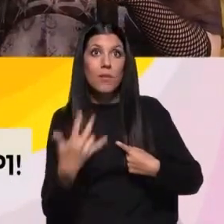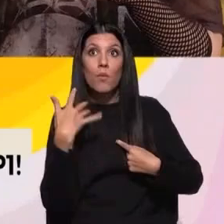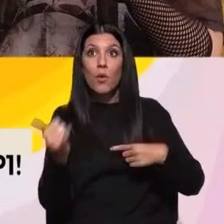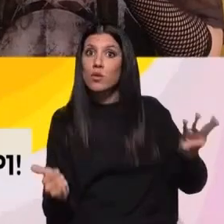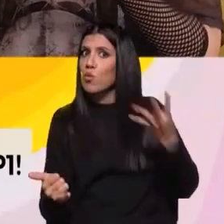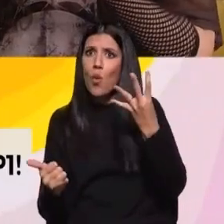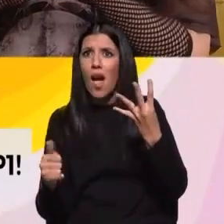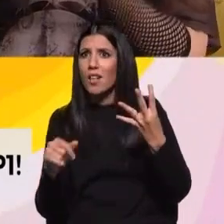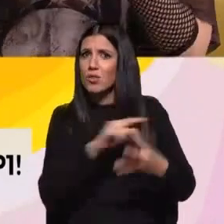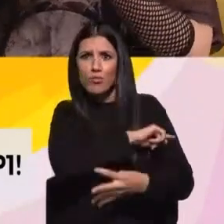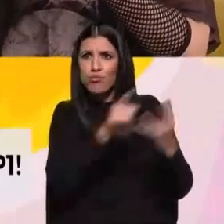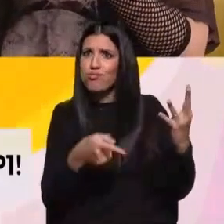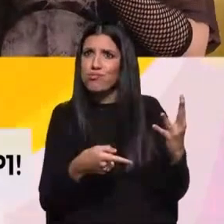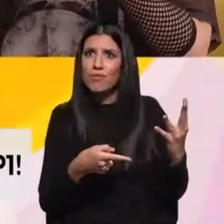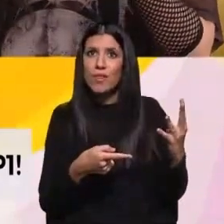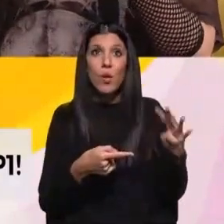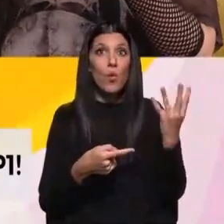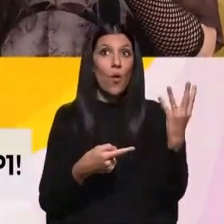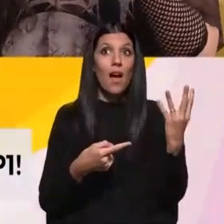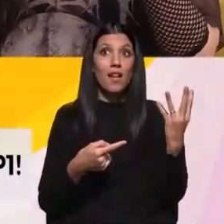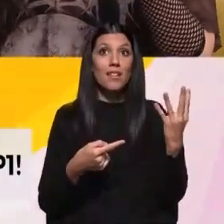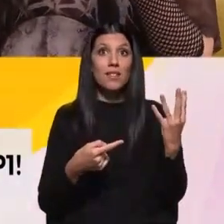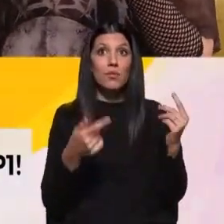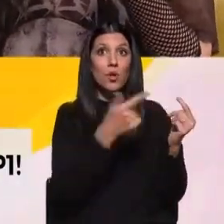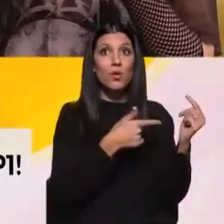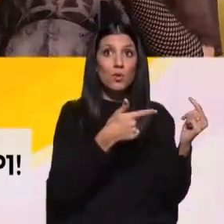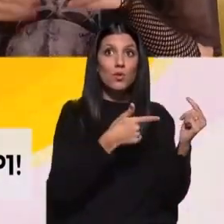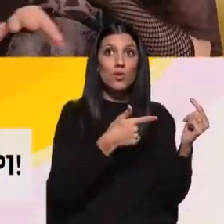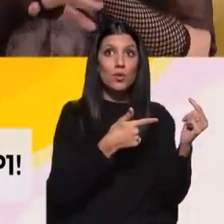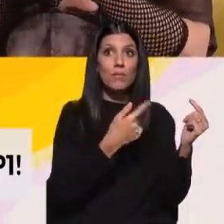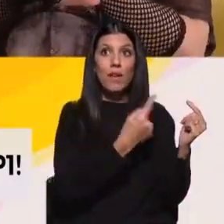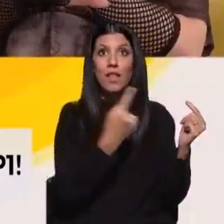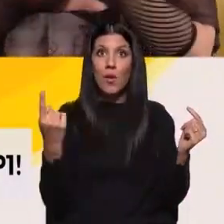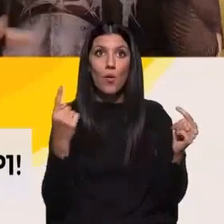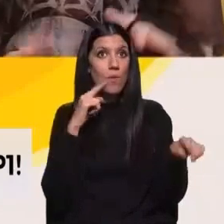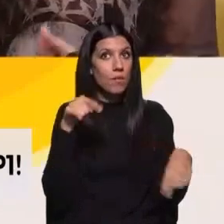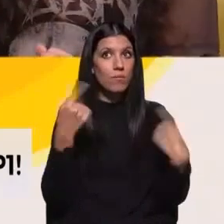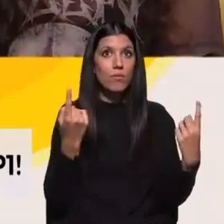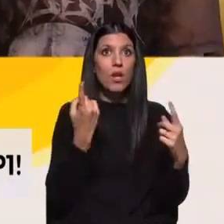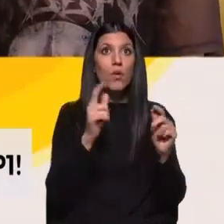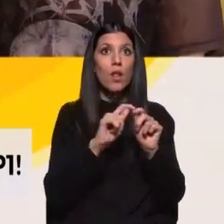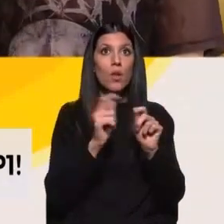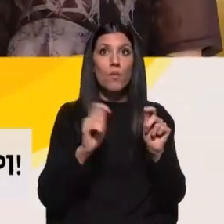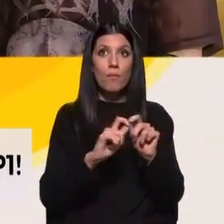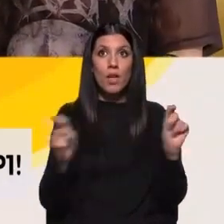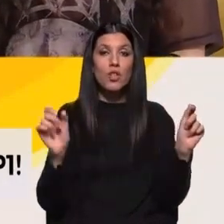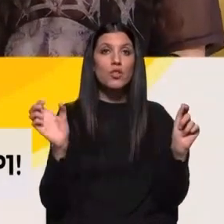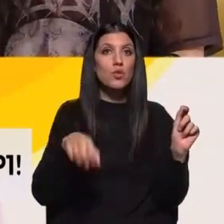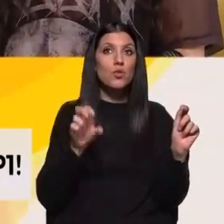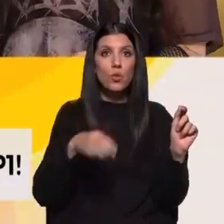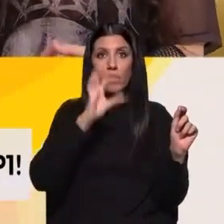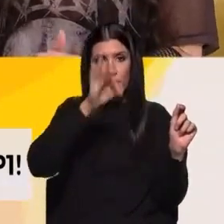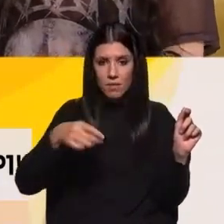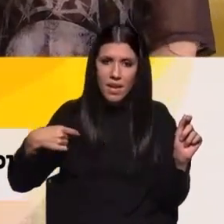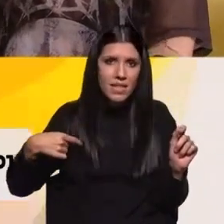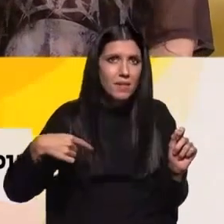seguida. 4? 4 vezes 2, porque cada turma faz 2 vezes o espetáculo. Vão ser todos, durante o mês todo de junho, todos os fins de semana. Sim. Portanto,